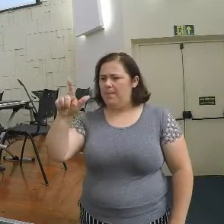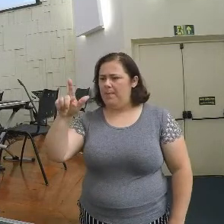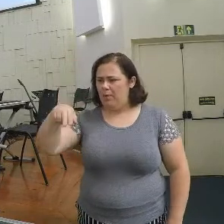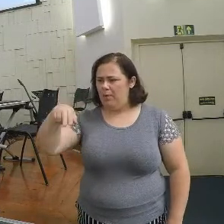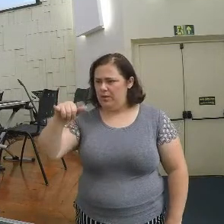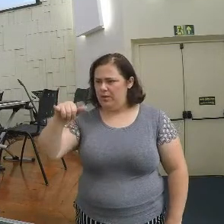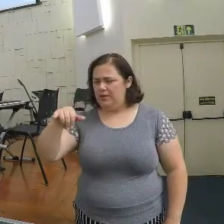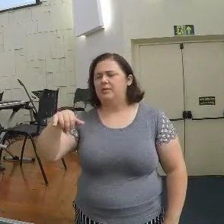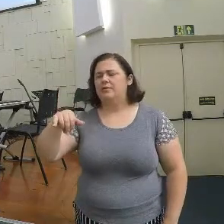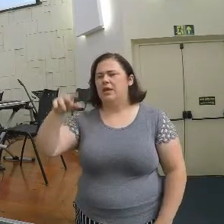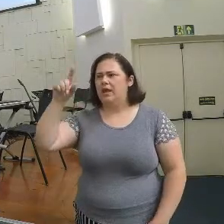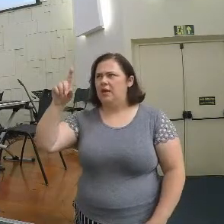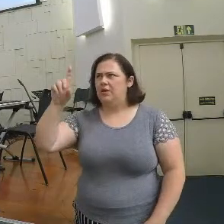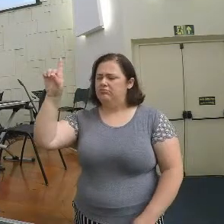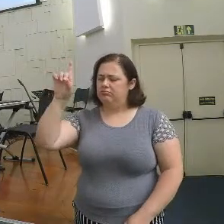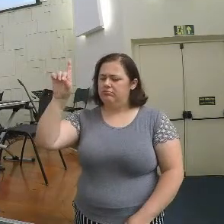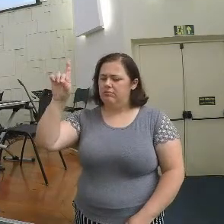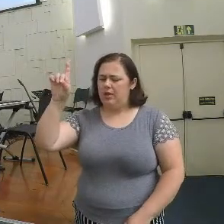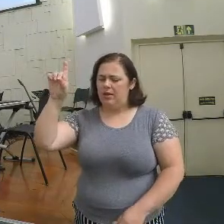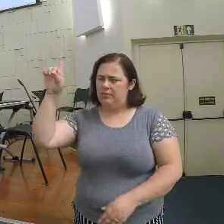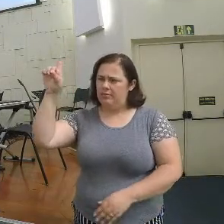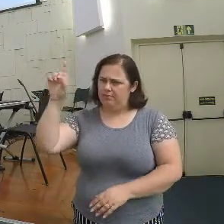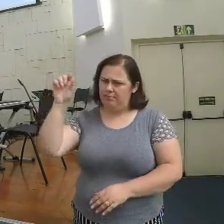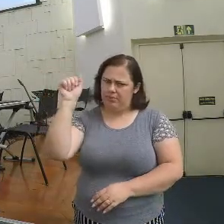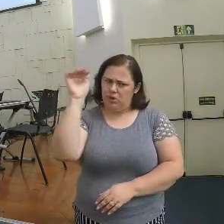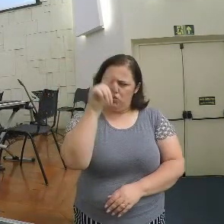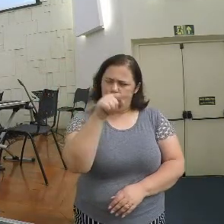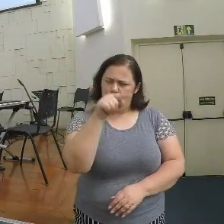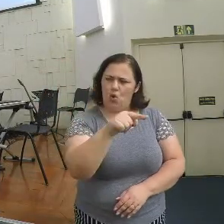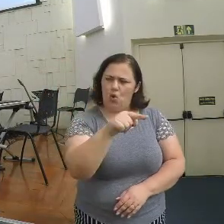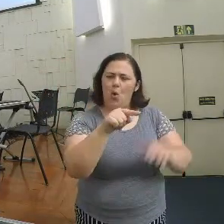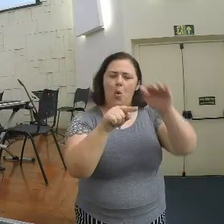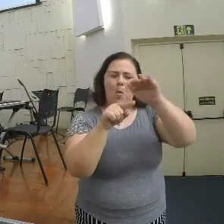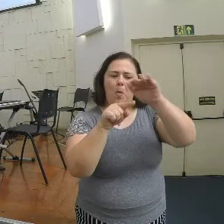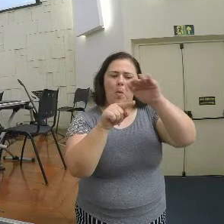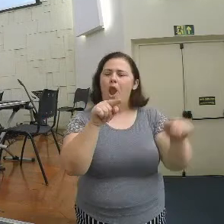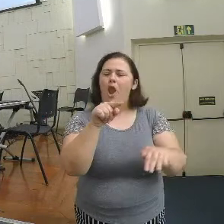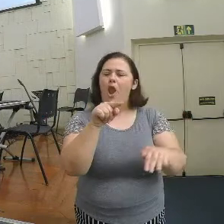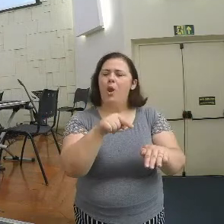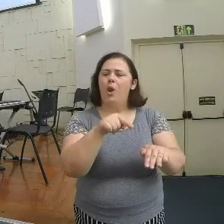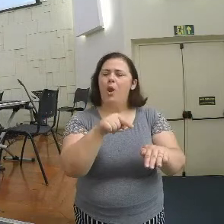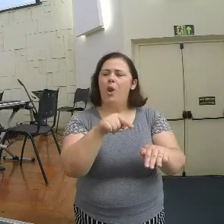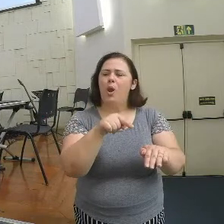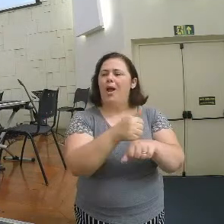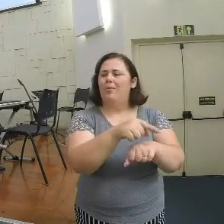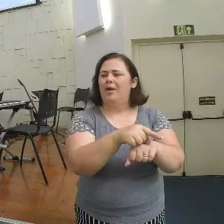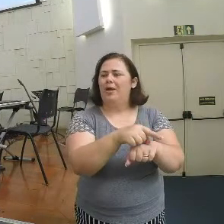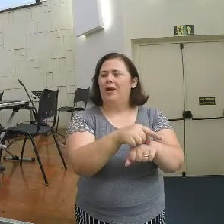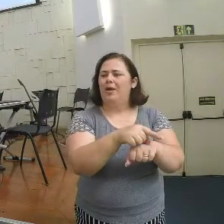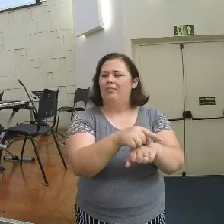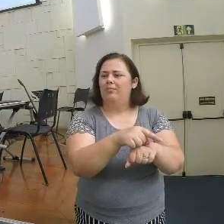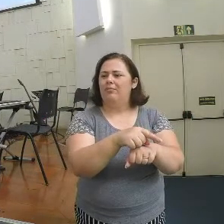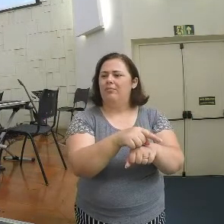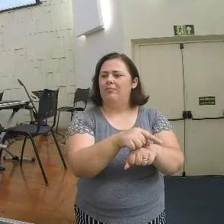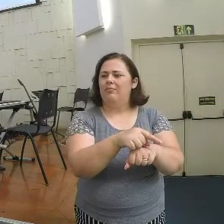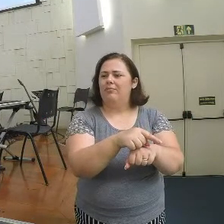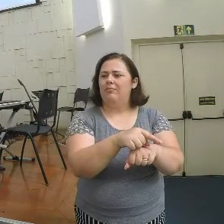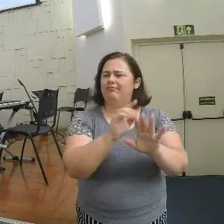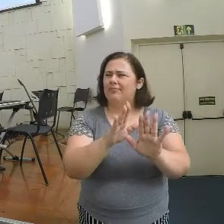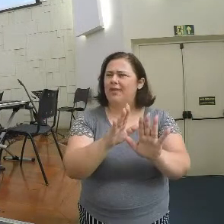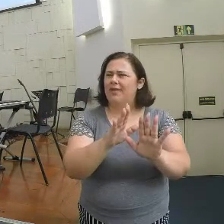o menor, Abraão. Meus irmãos, Jesus é segundo a ordem de